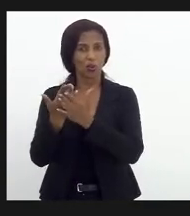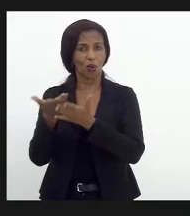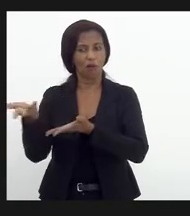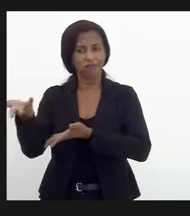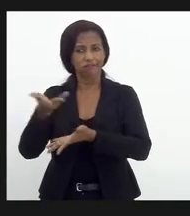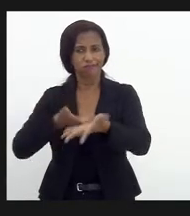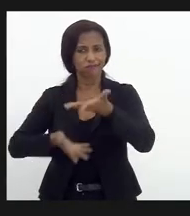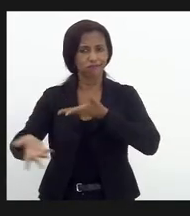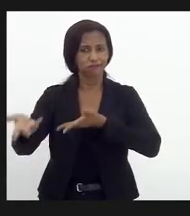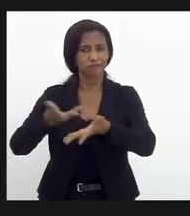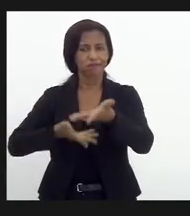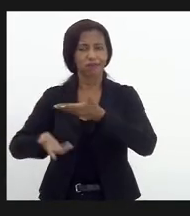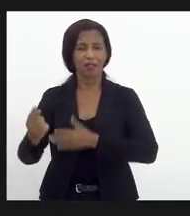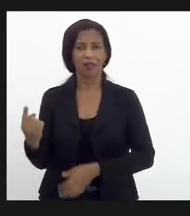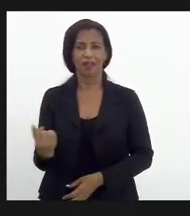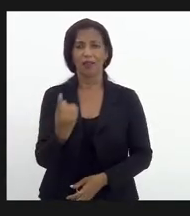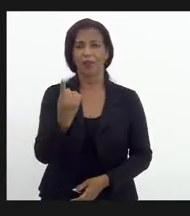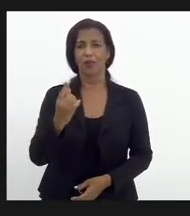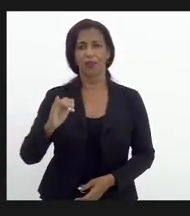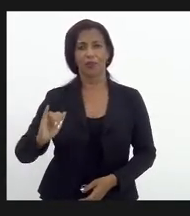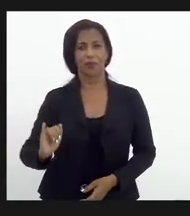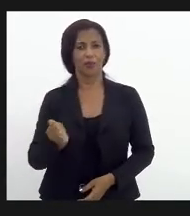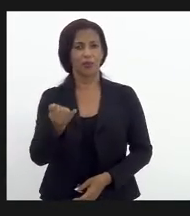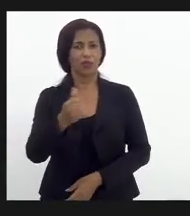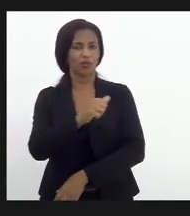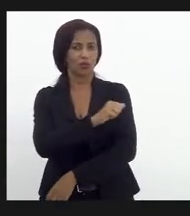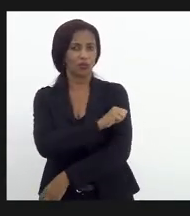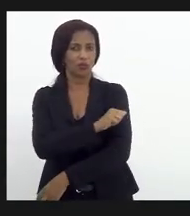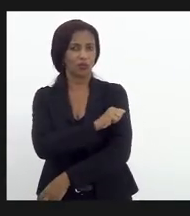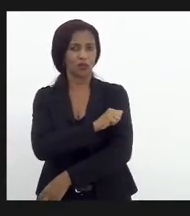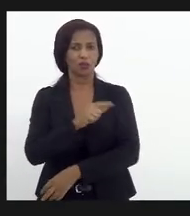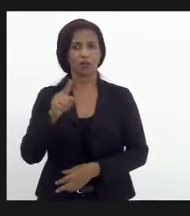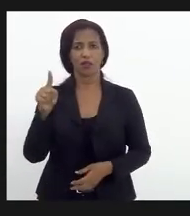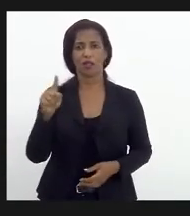Essa é a única oportunidade que os alunos da